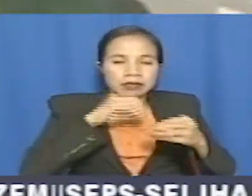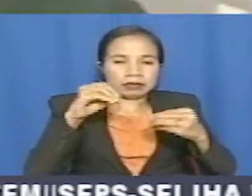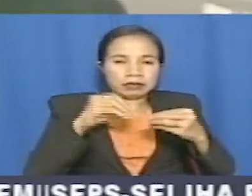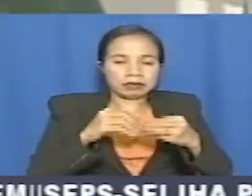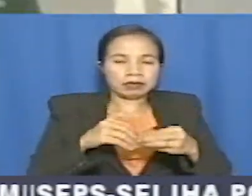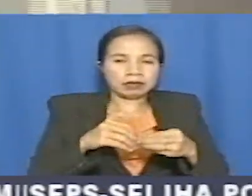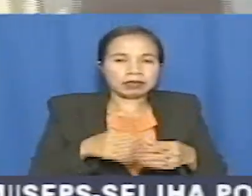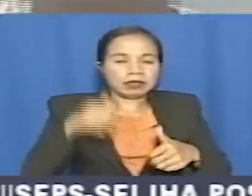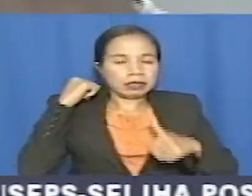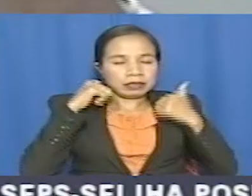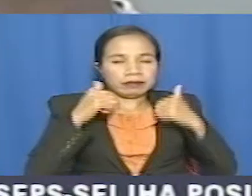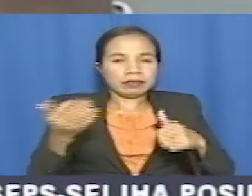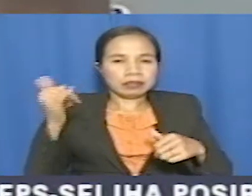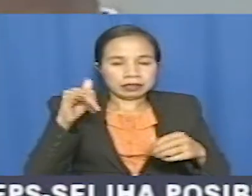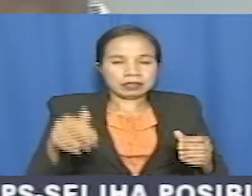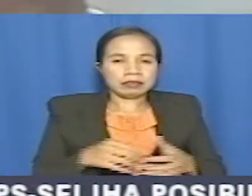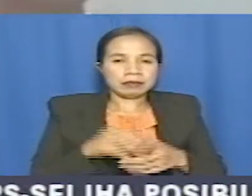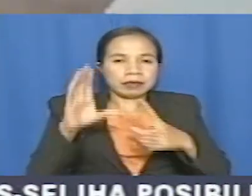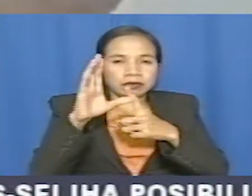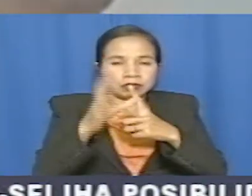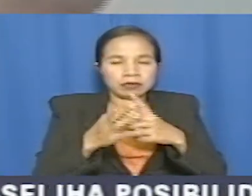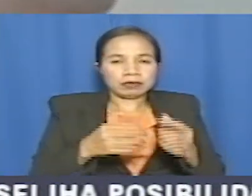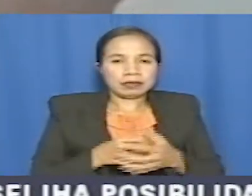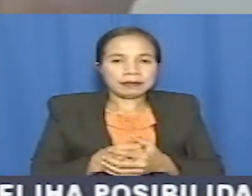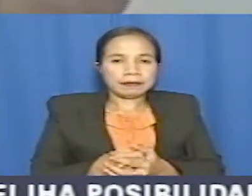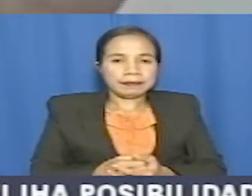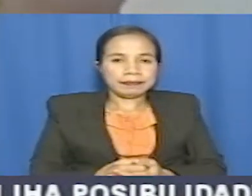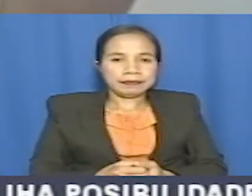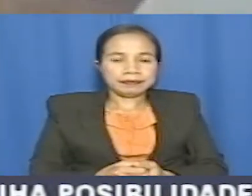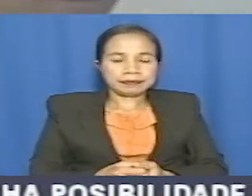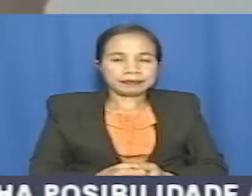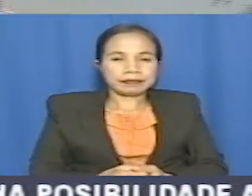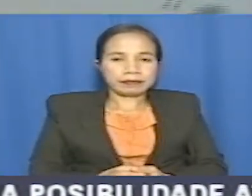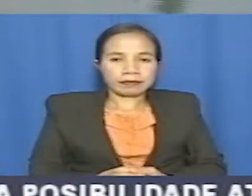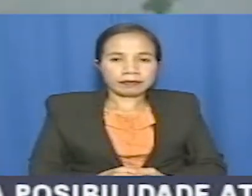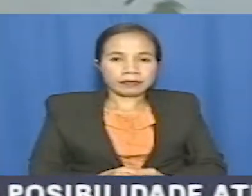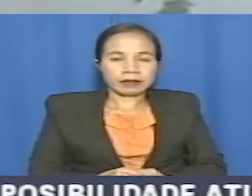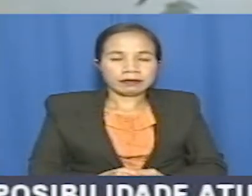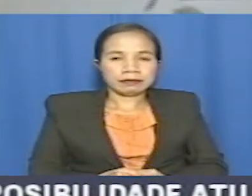no atendimento do atividade Sira Nebe contrabando. Passa Sano Ema Sira. O Chico Valima, Carlito de Suíça, RDT.